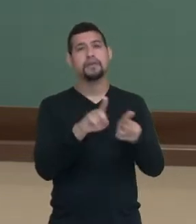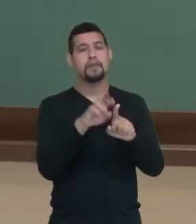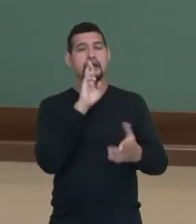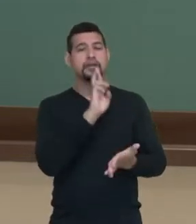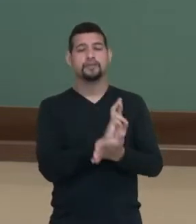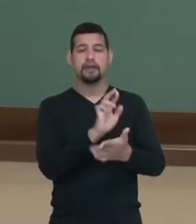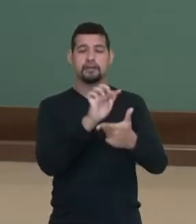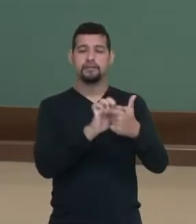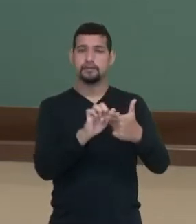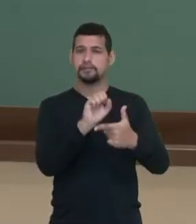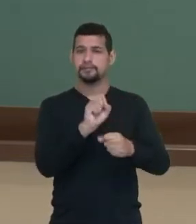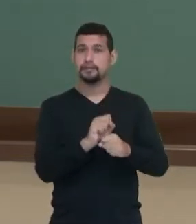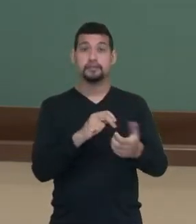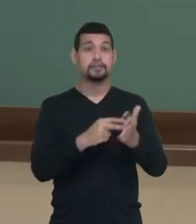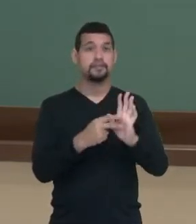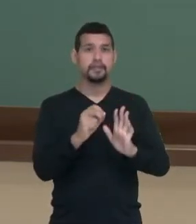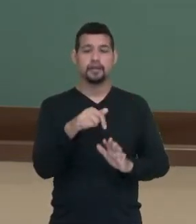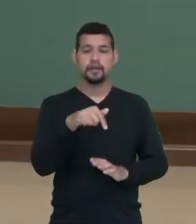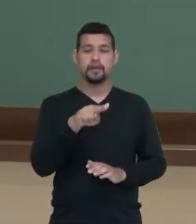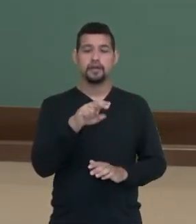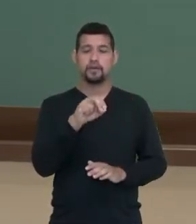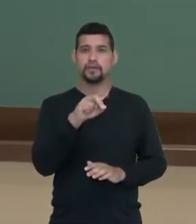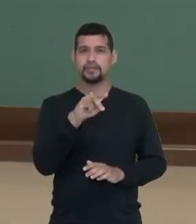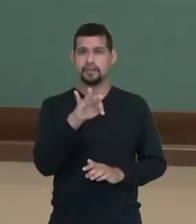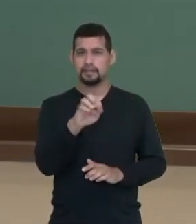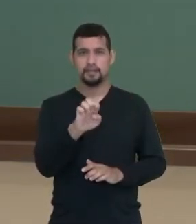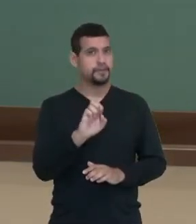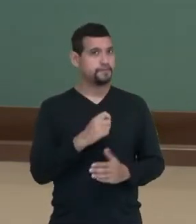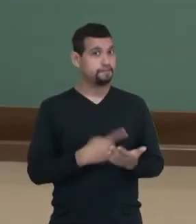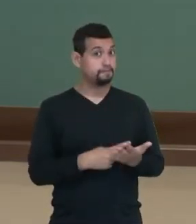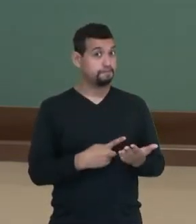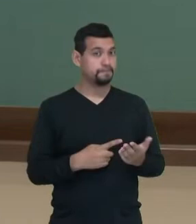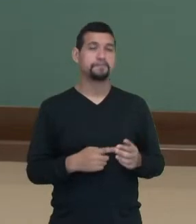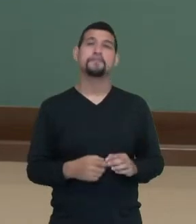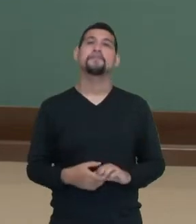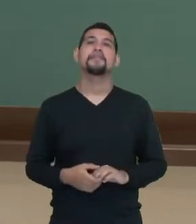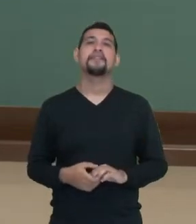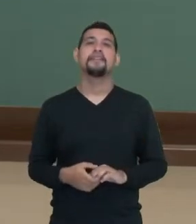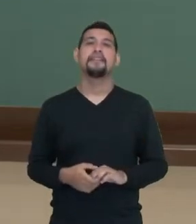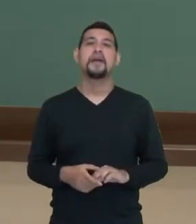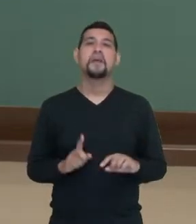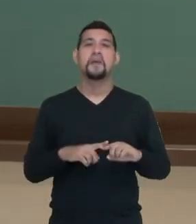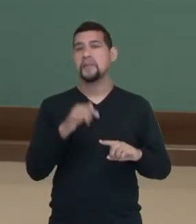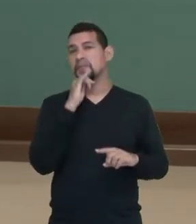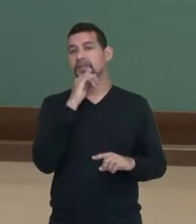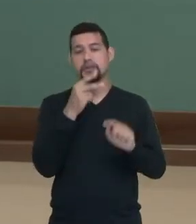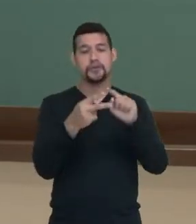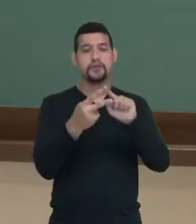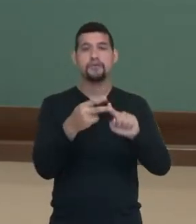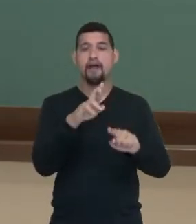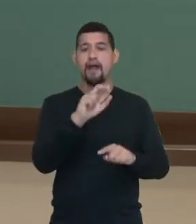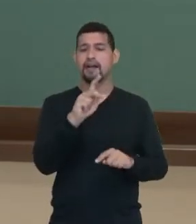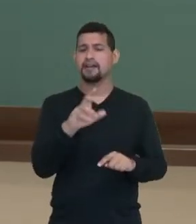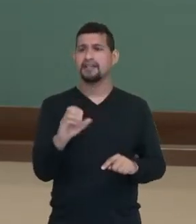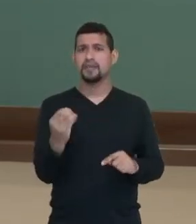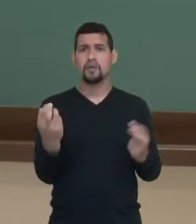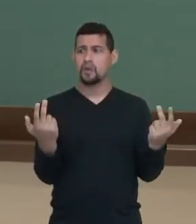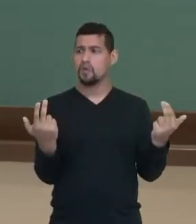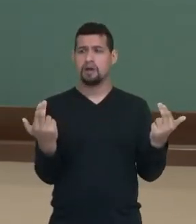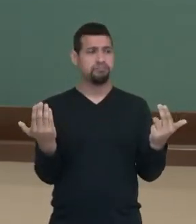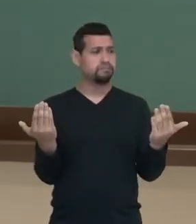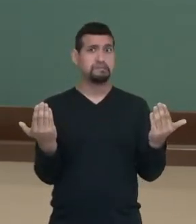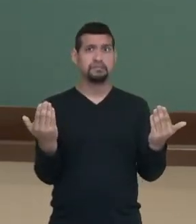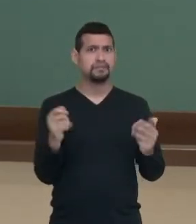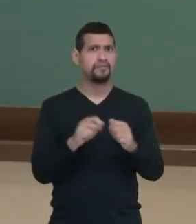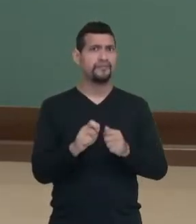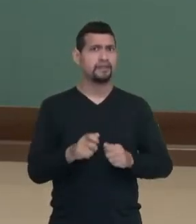resultado da divisão, que é o quociente, ok? Bom, e quando duas razões são iguais?